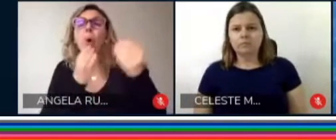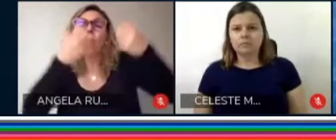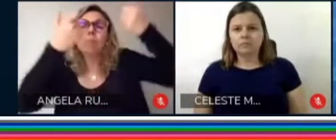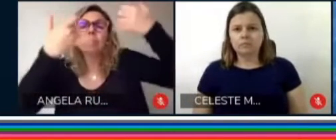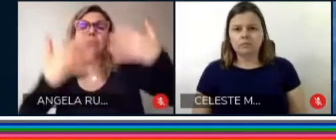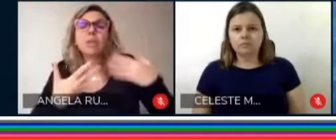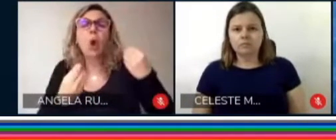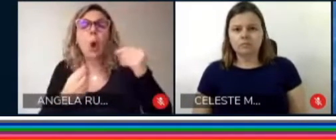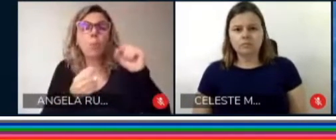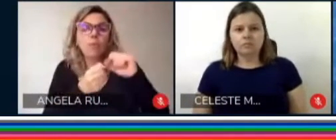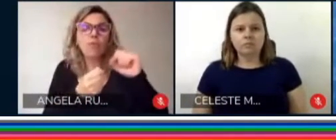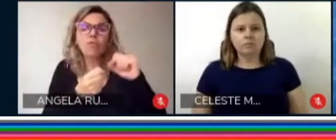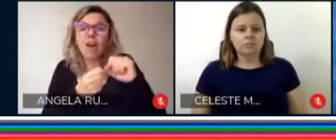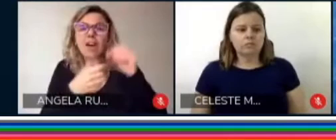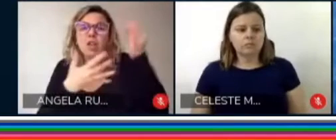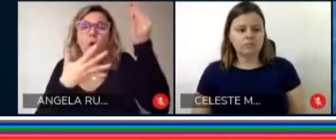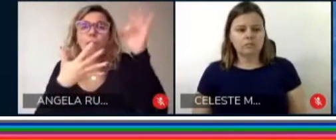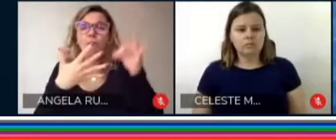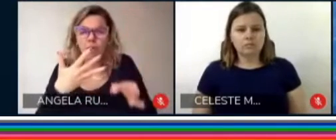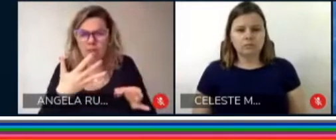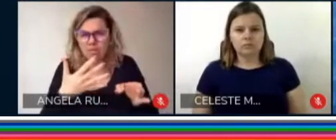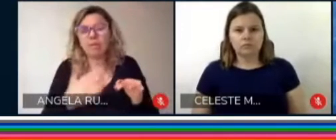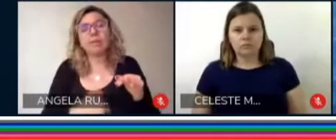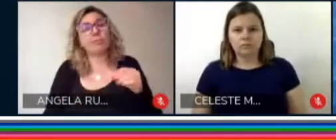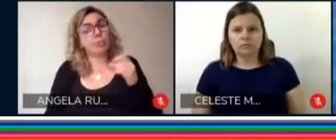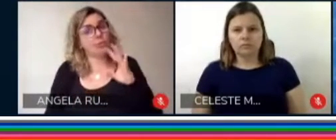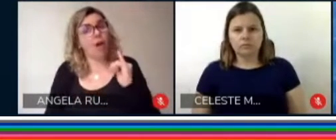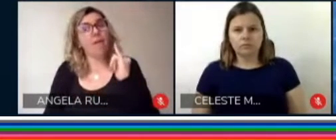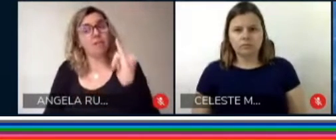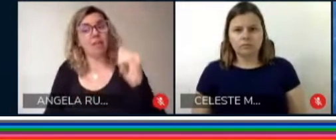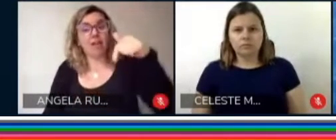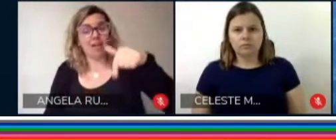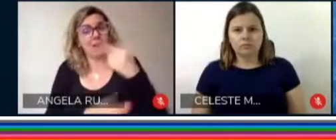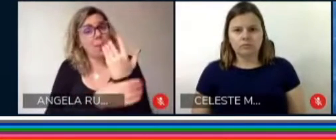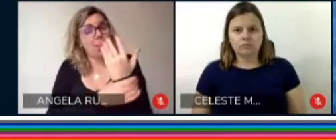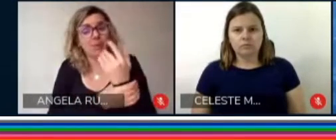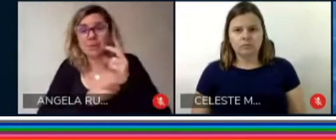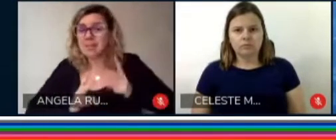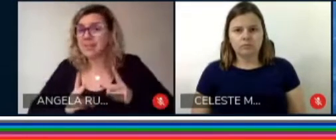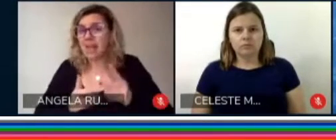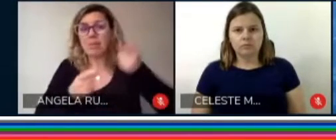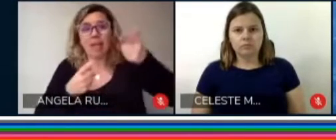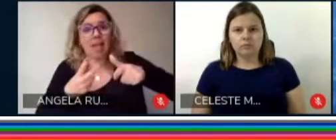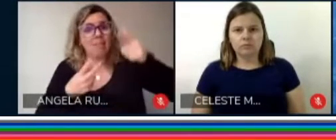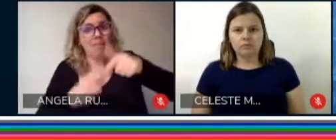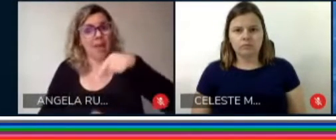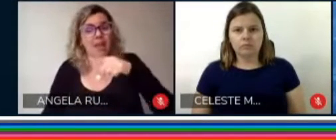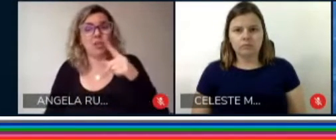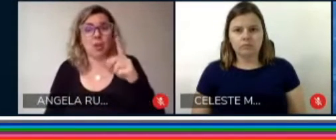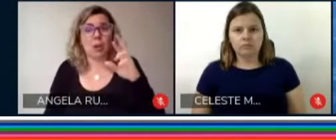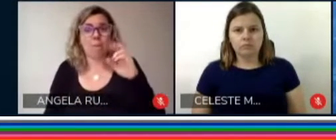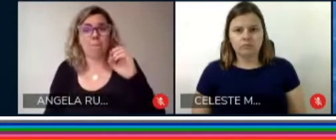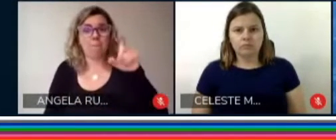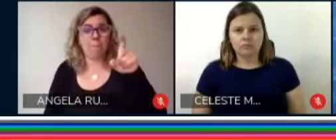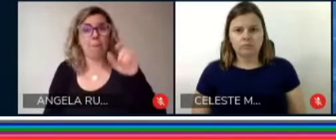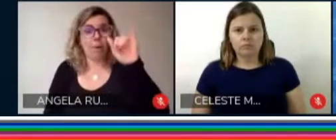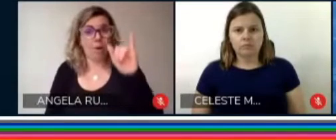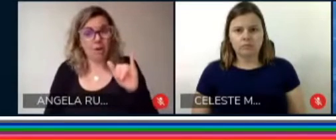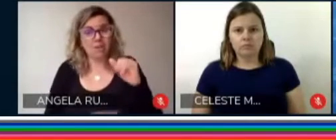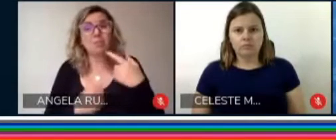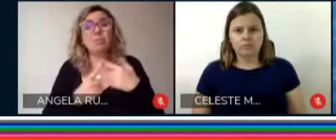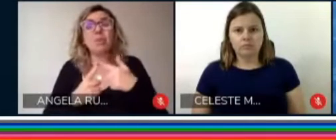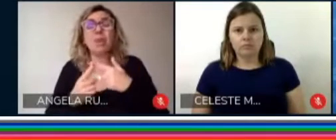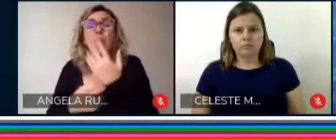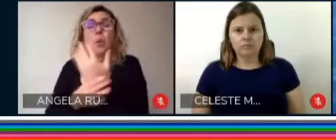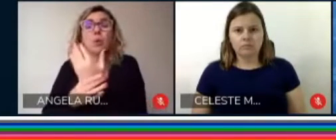vai se repetindo durante toda a nossa pesquisa dentro da URGS, né? Para poder ter acesso aos documentos assinados pela